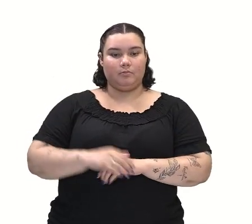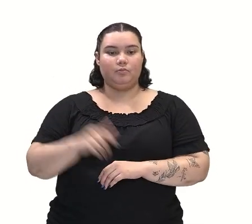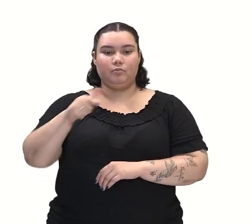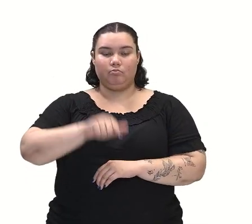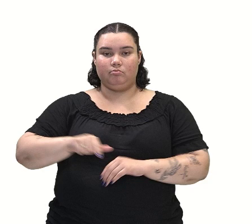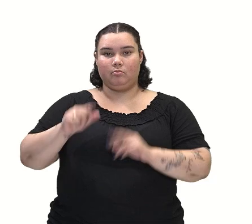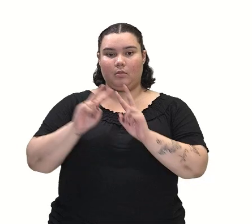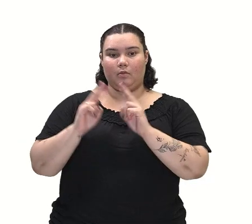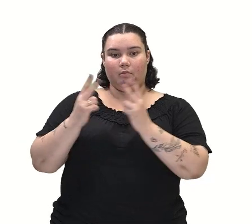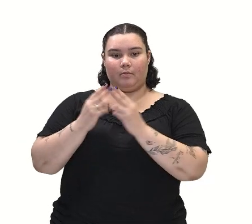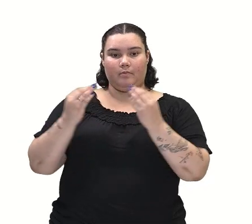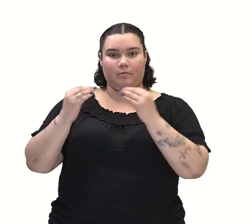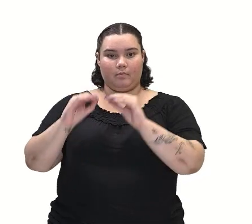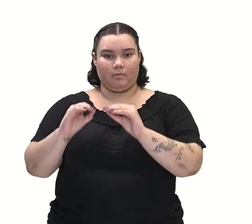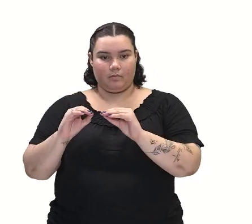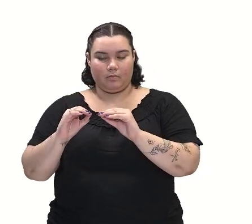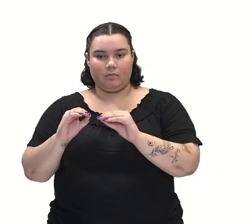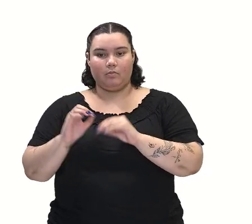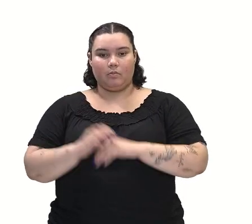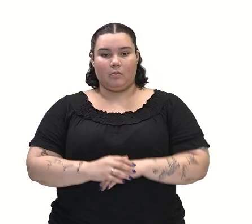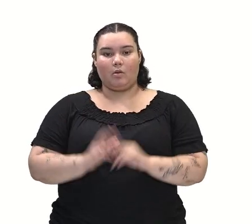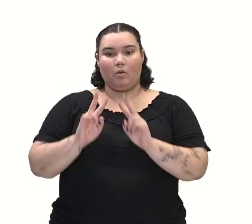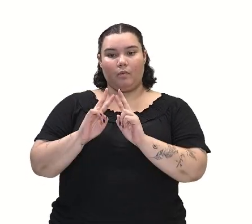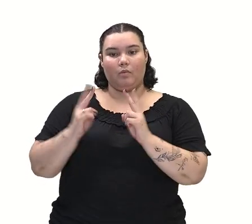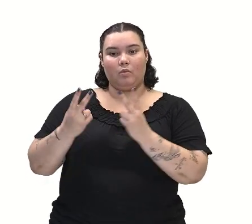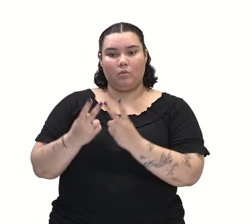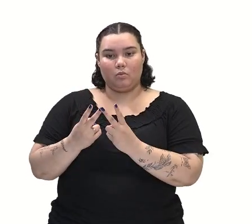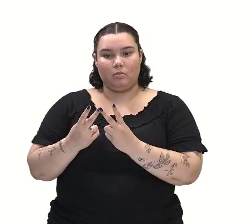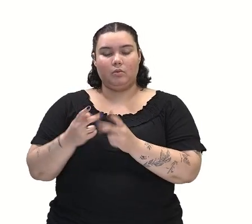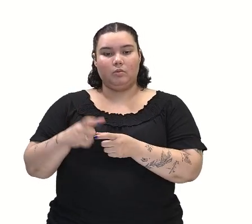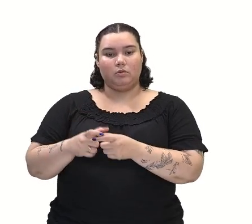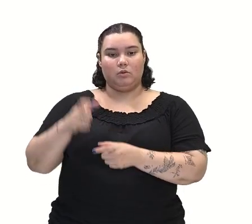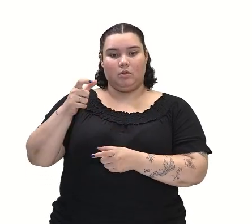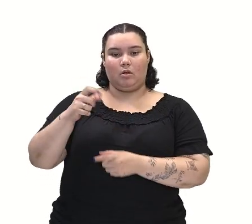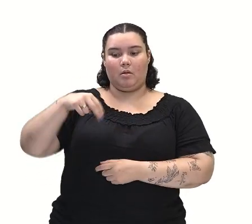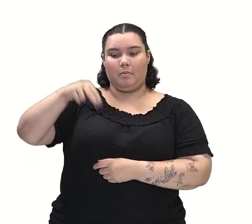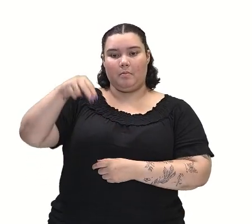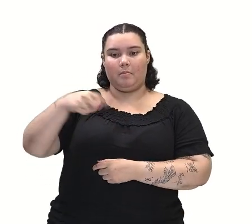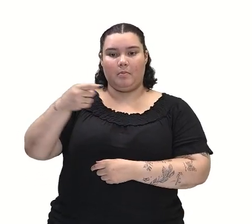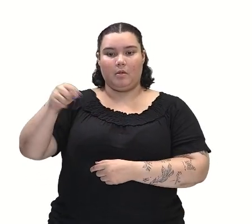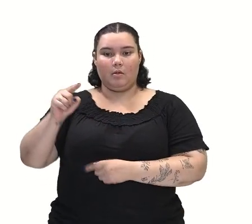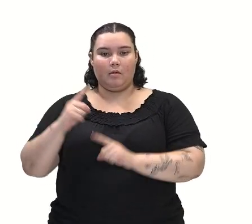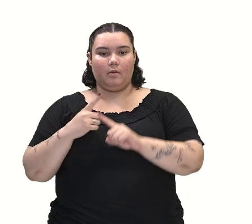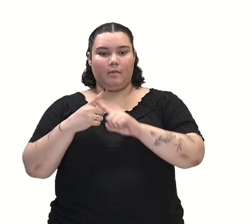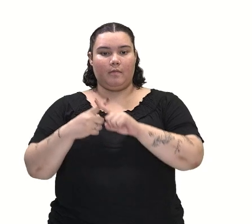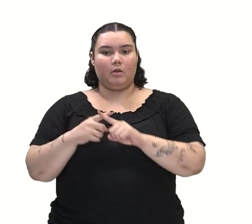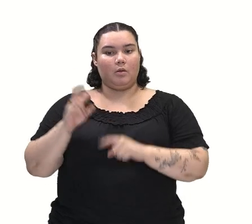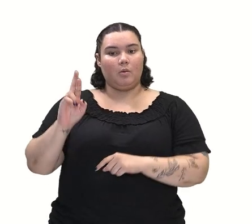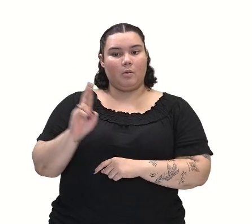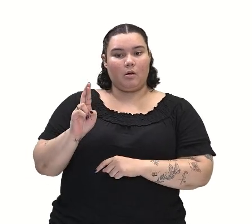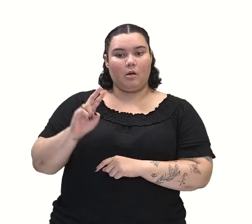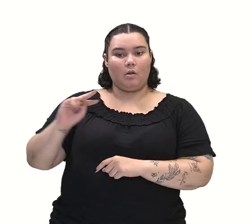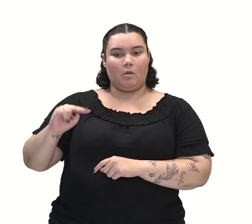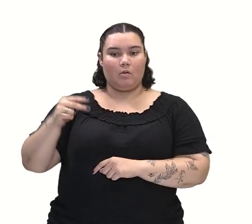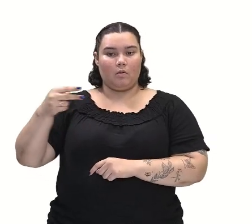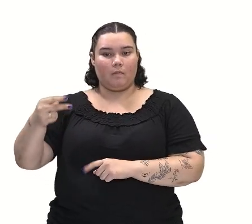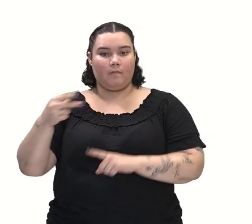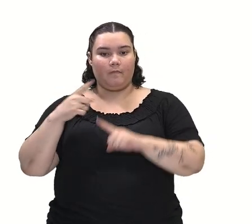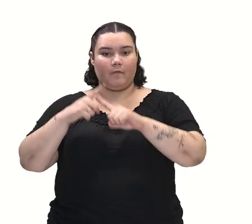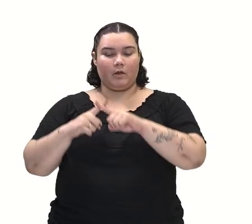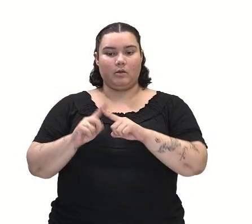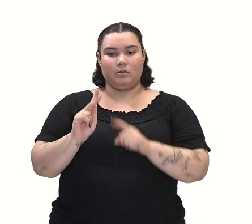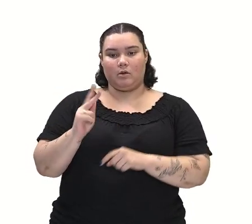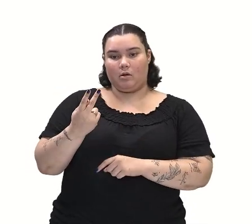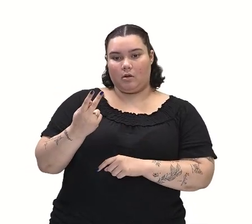aqui a fórmula do volume do cilindro, é o número π vezes o raio ao quadrado vezes